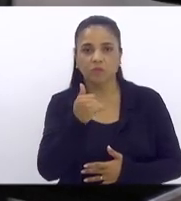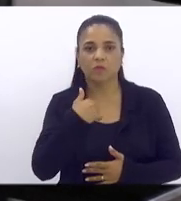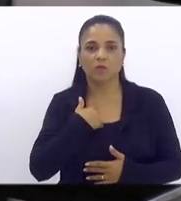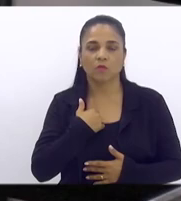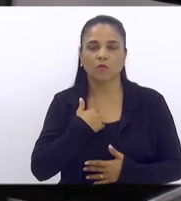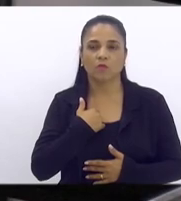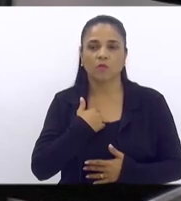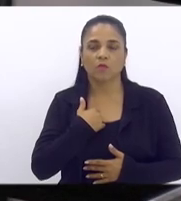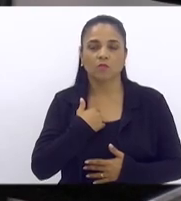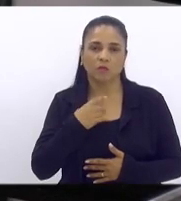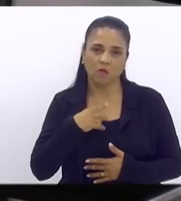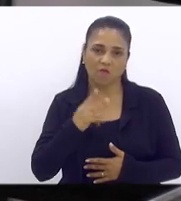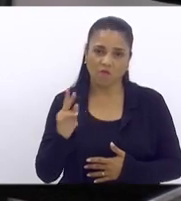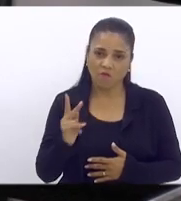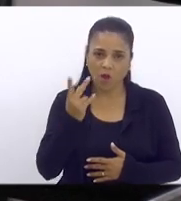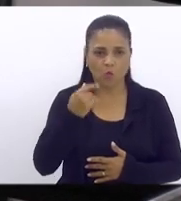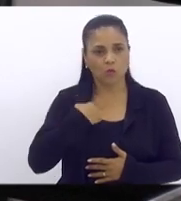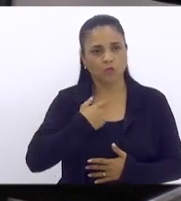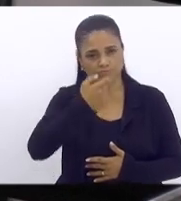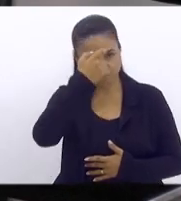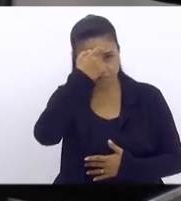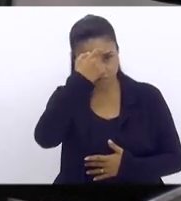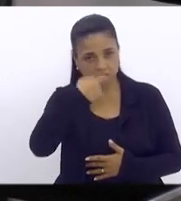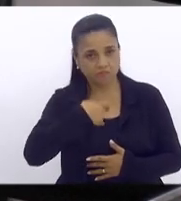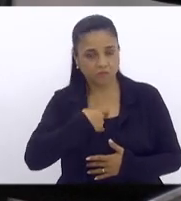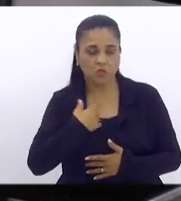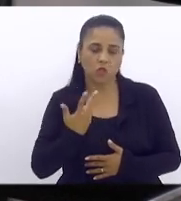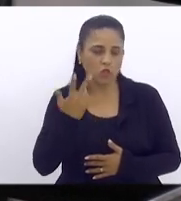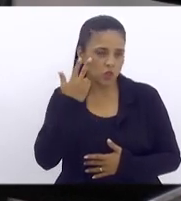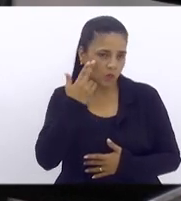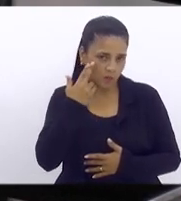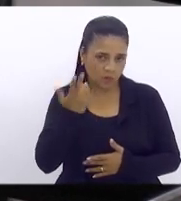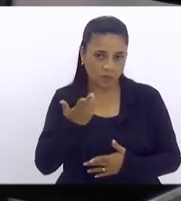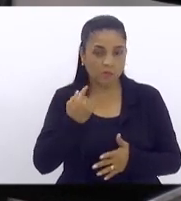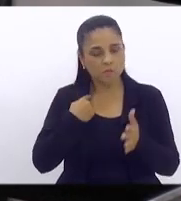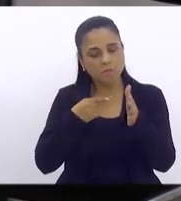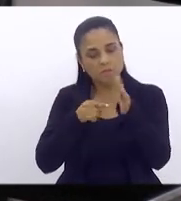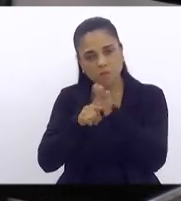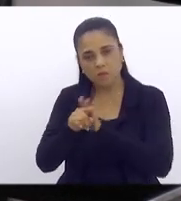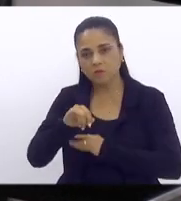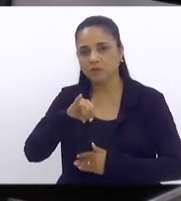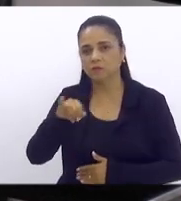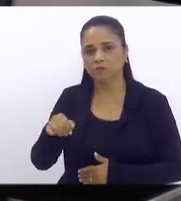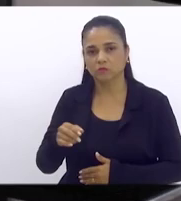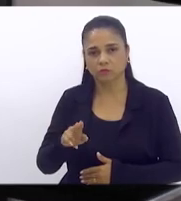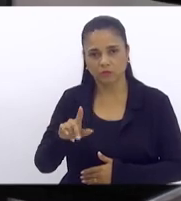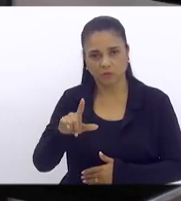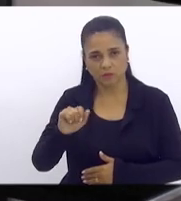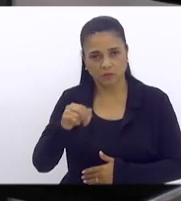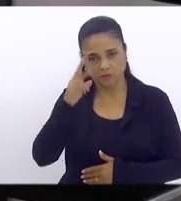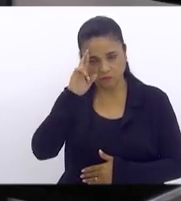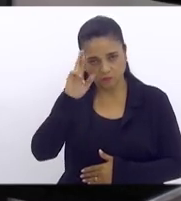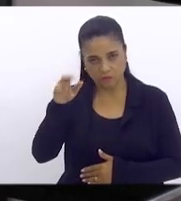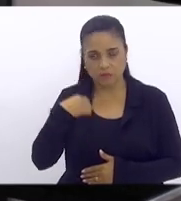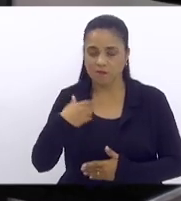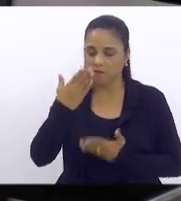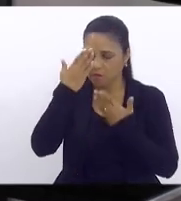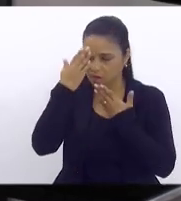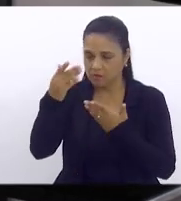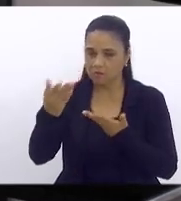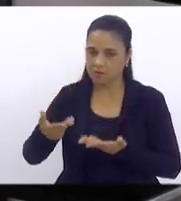como juízo de valor, que é normal, né? Mas fazer as perguntas à senhora Juliana e agradecê-la também pela